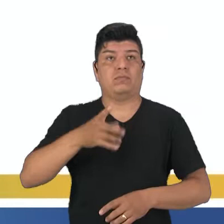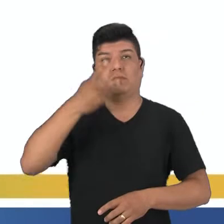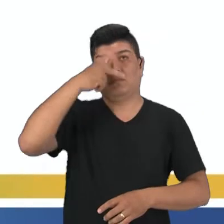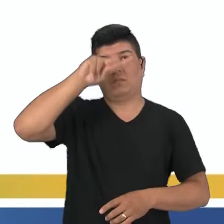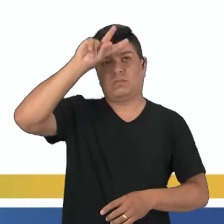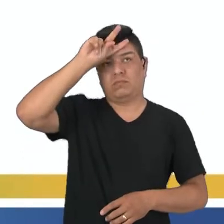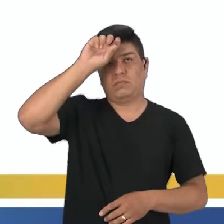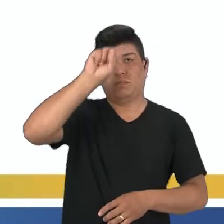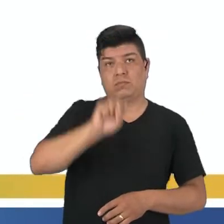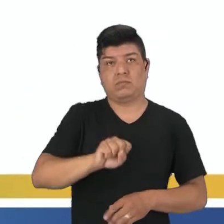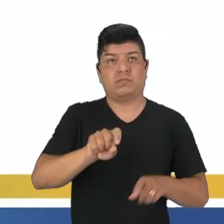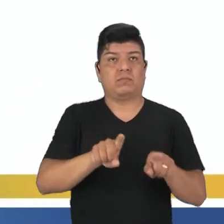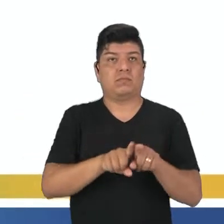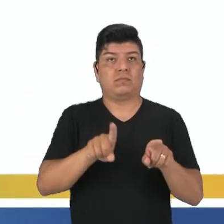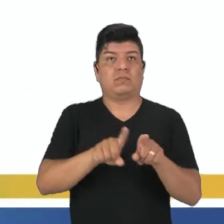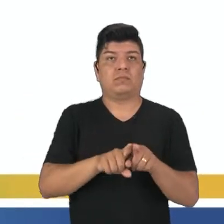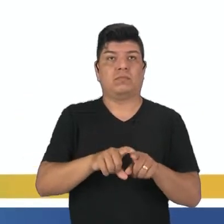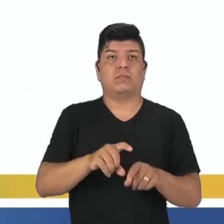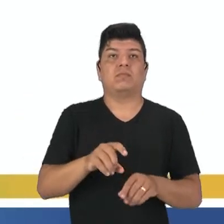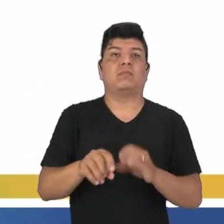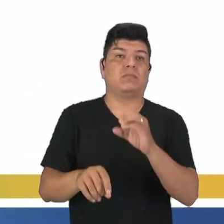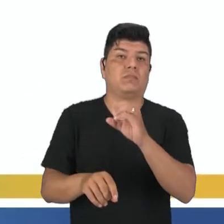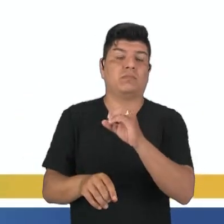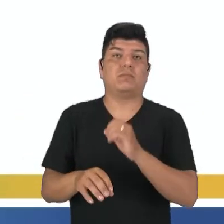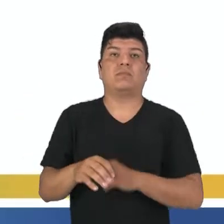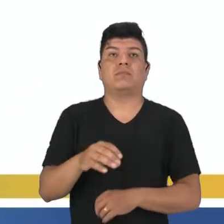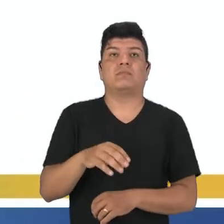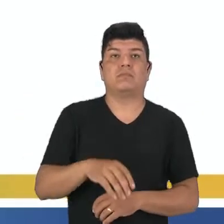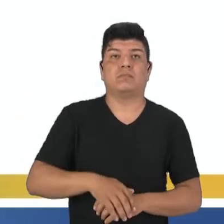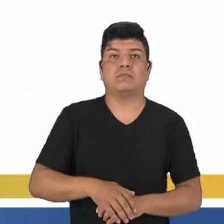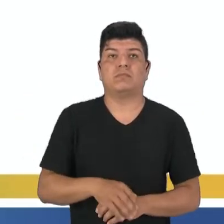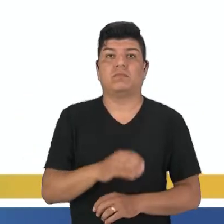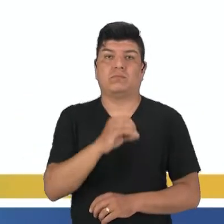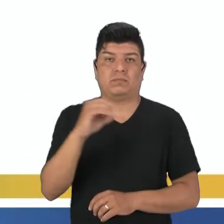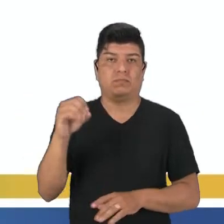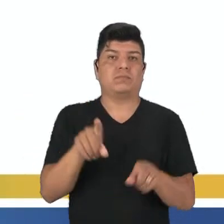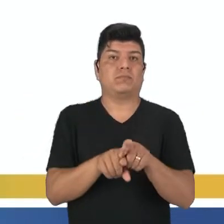e a oeste. Sua área é de